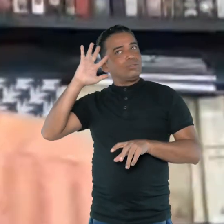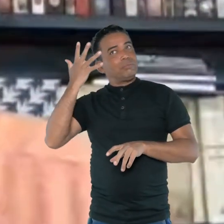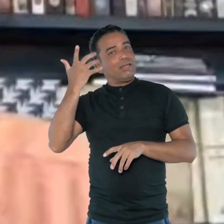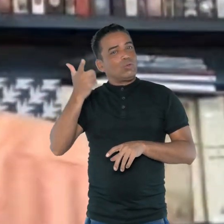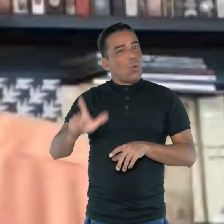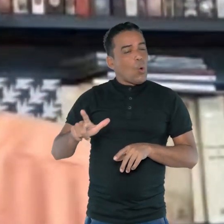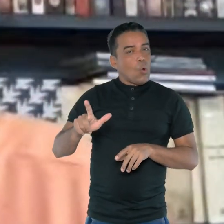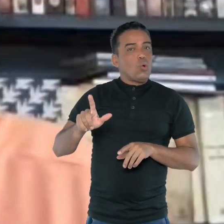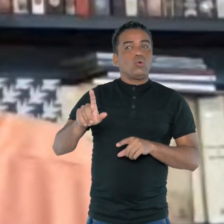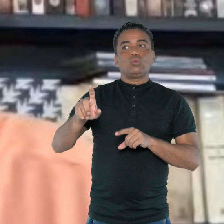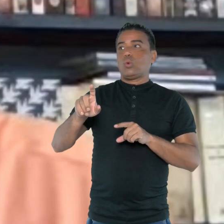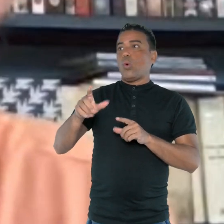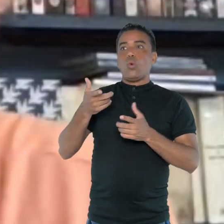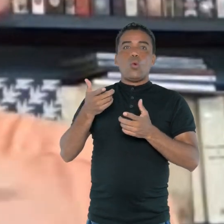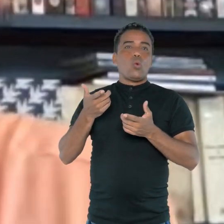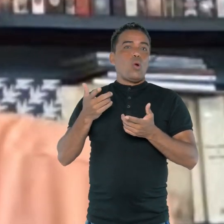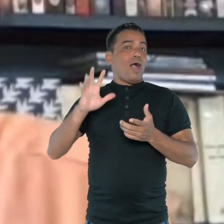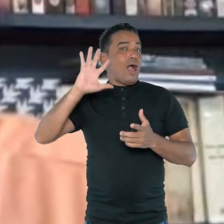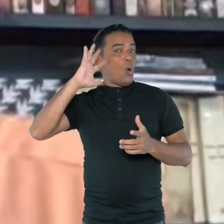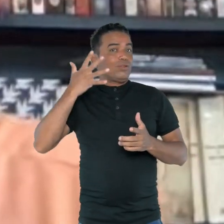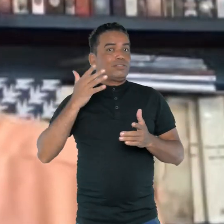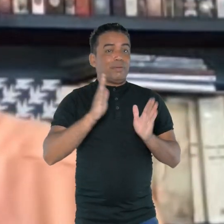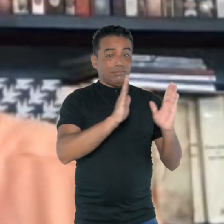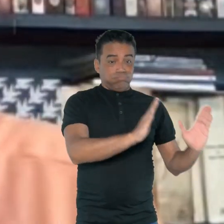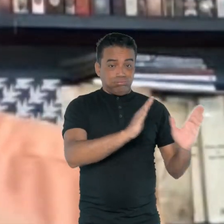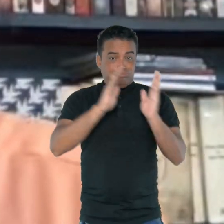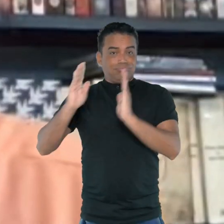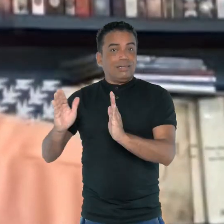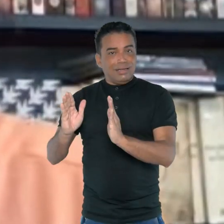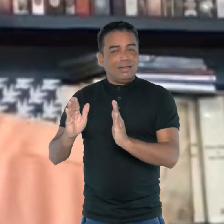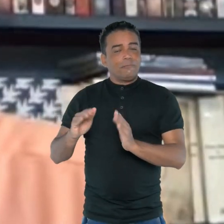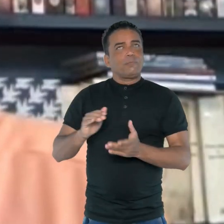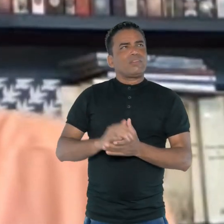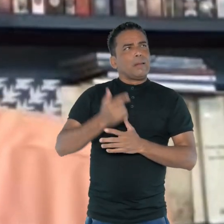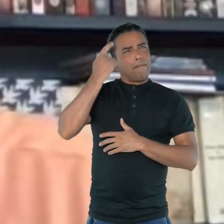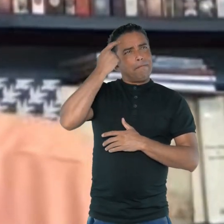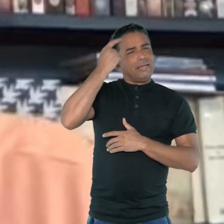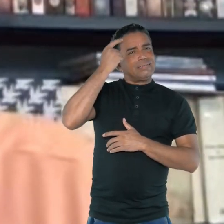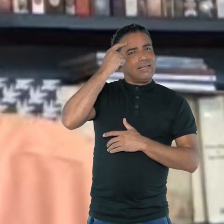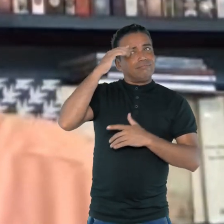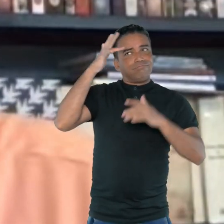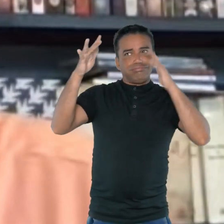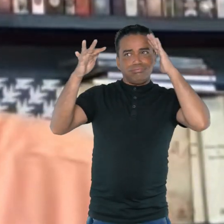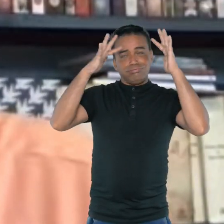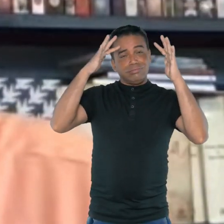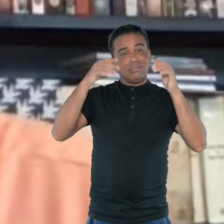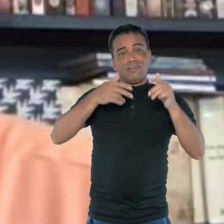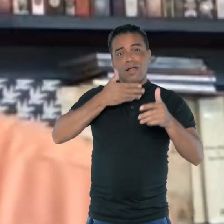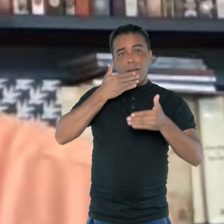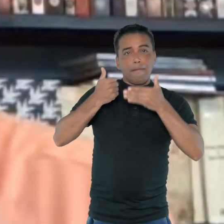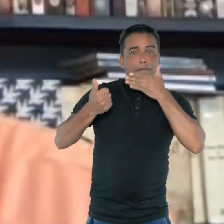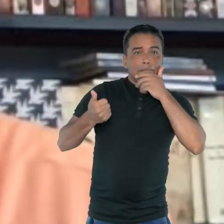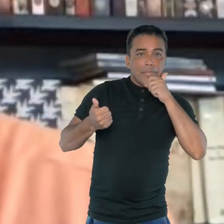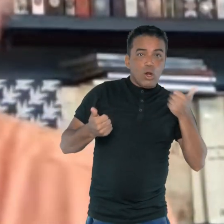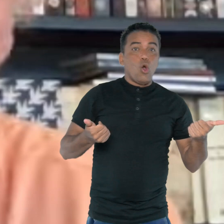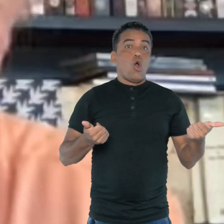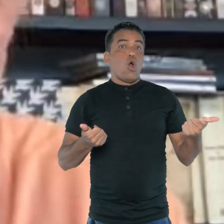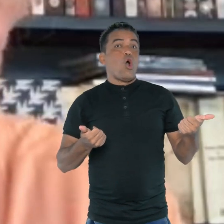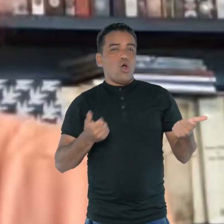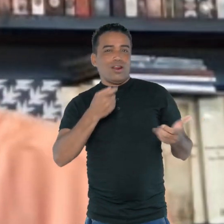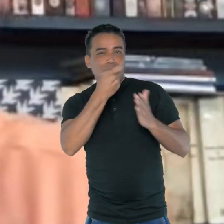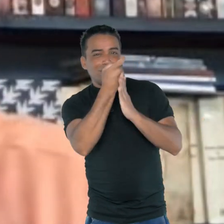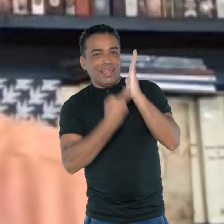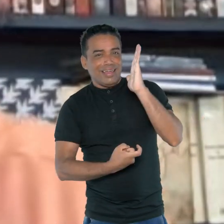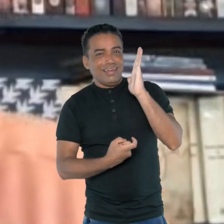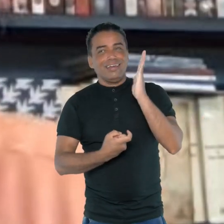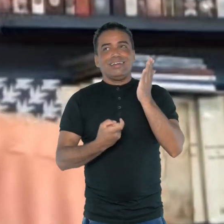ou um desdobramento daquilo, ou ficava pensando e mentalmente achava que estava melhorando aquele texto, né? E